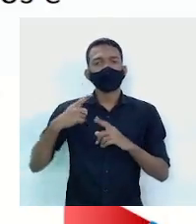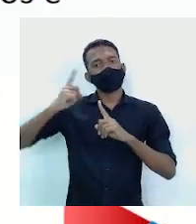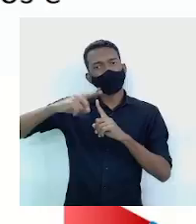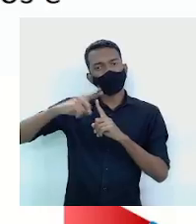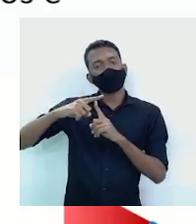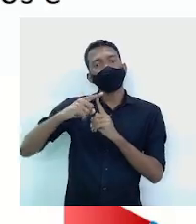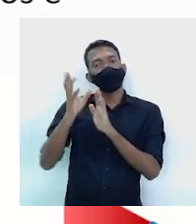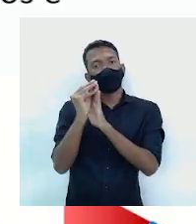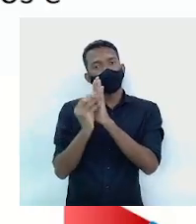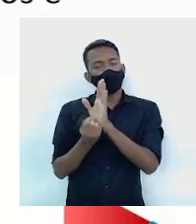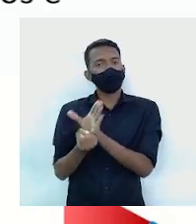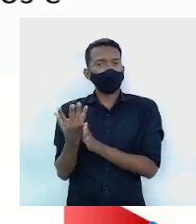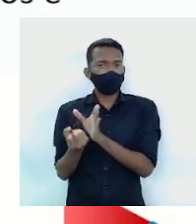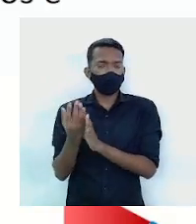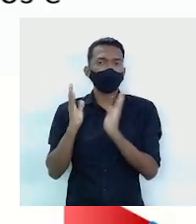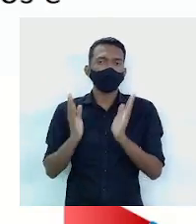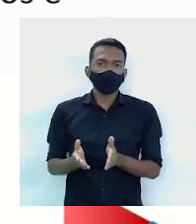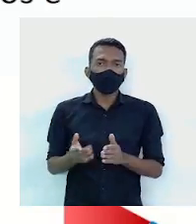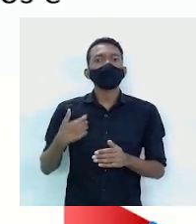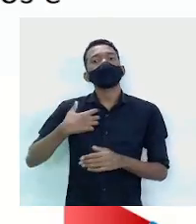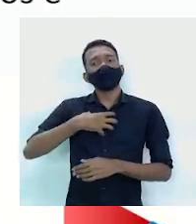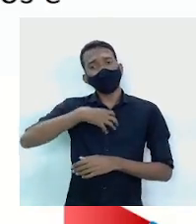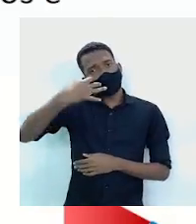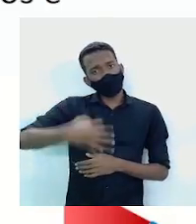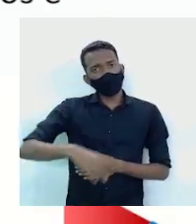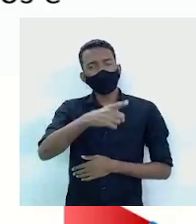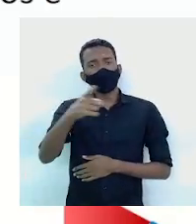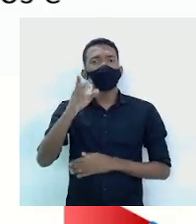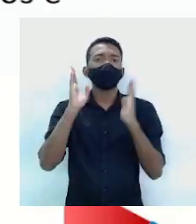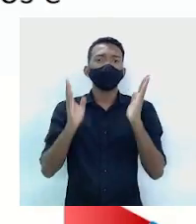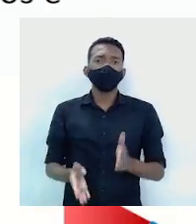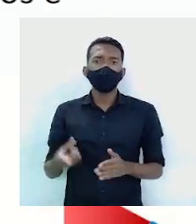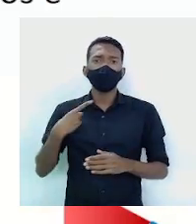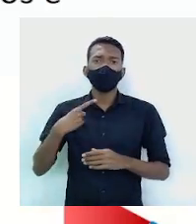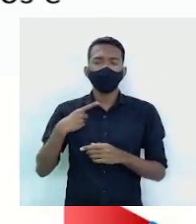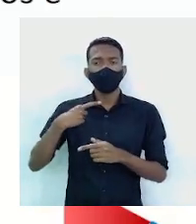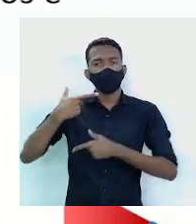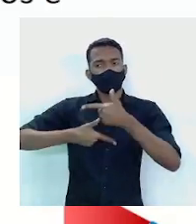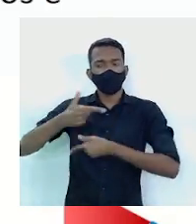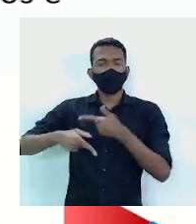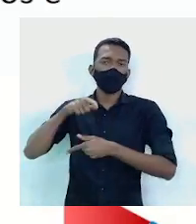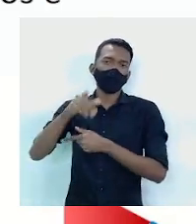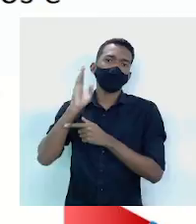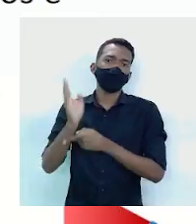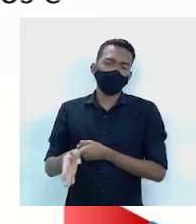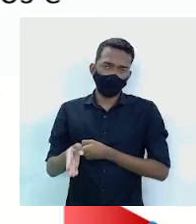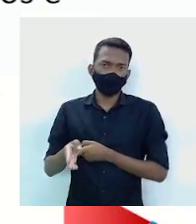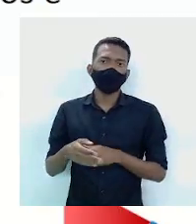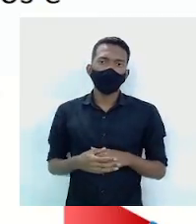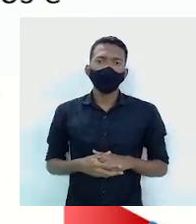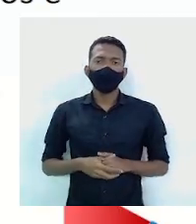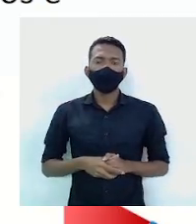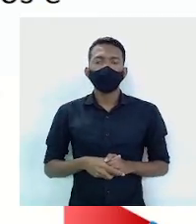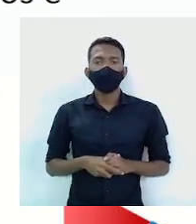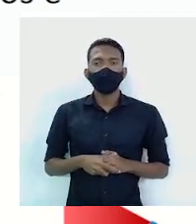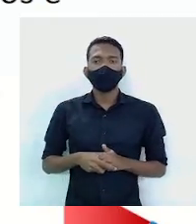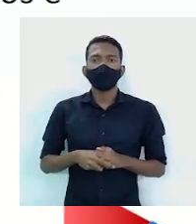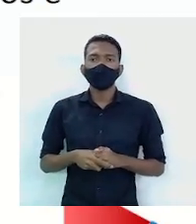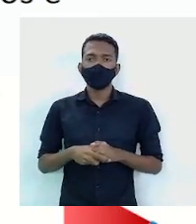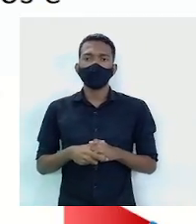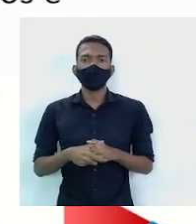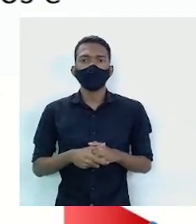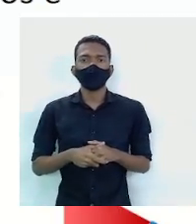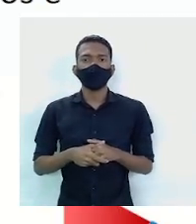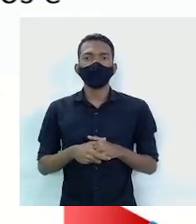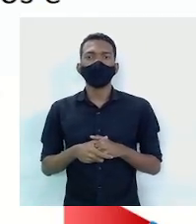fazem vídeos para a internet. Tenho certeza que vocês fazem esse tipo de trabalho também, que é bem legal. Então vamos imaginar que vocês